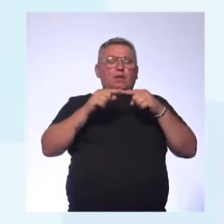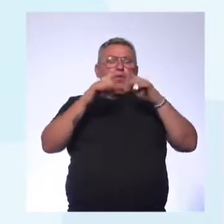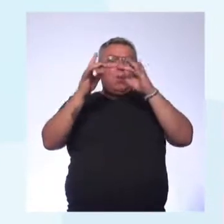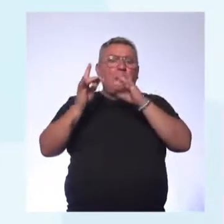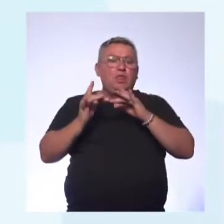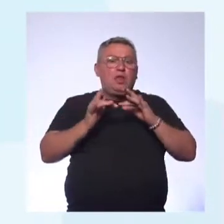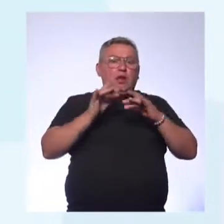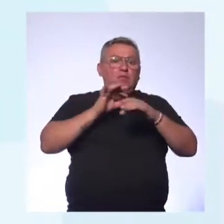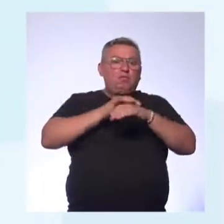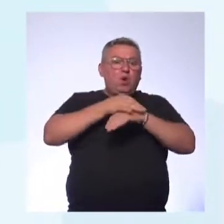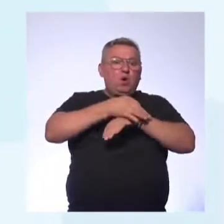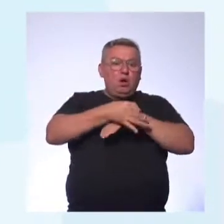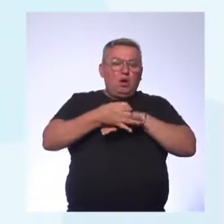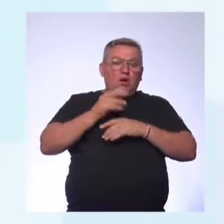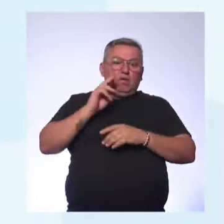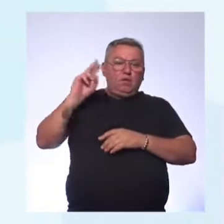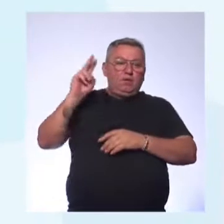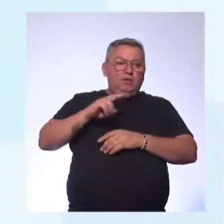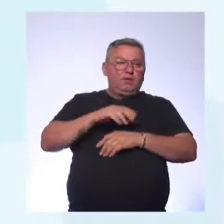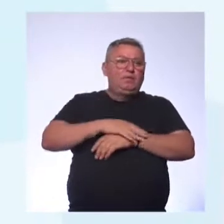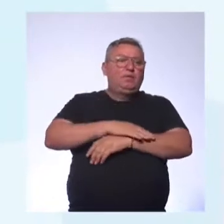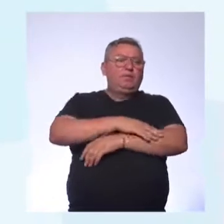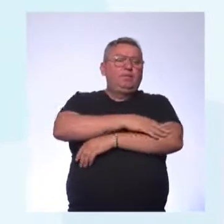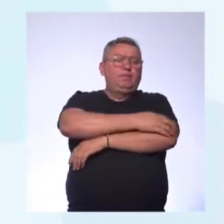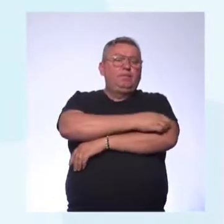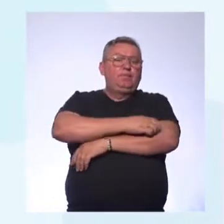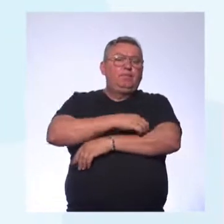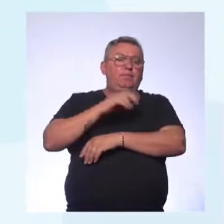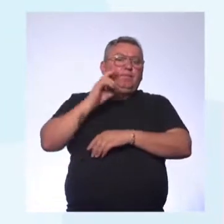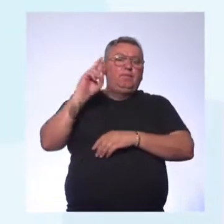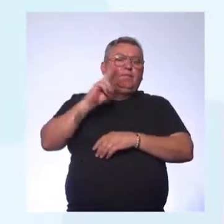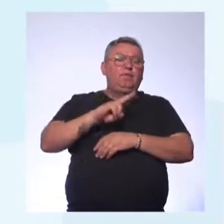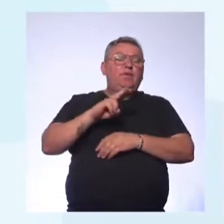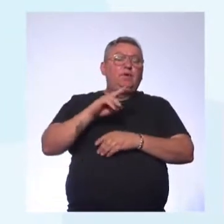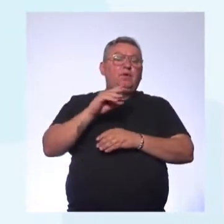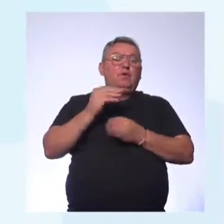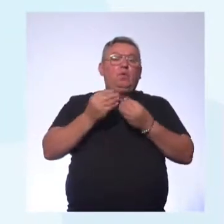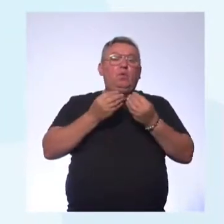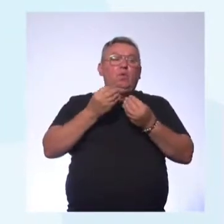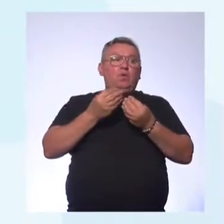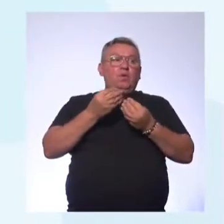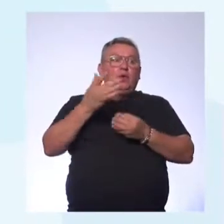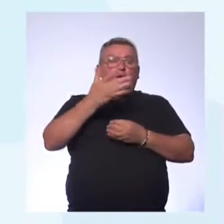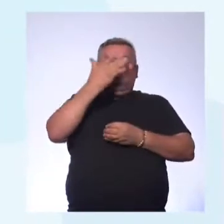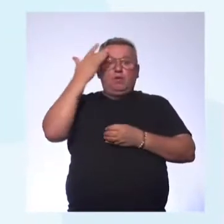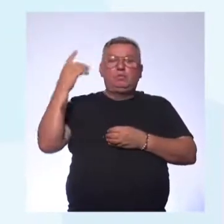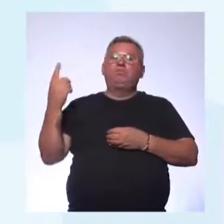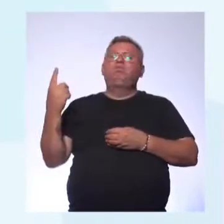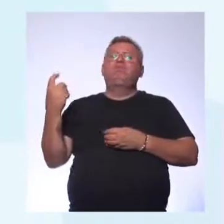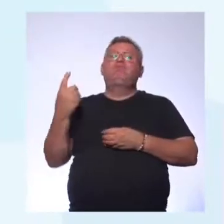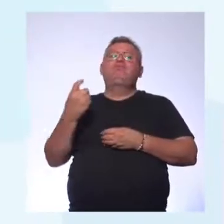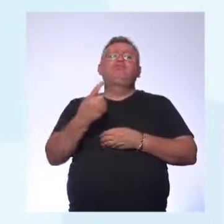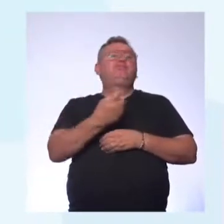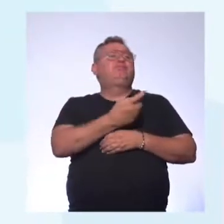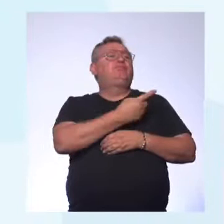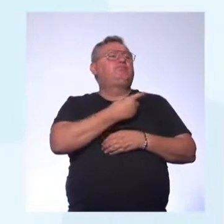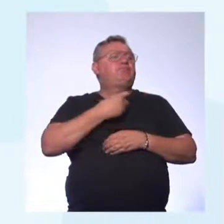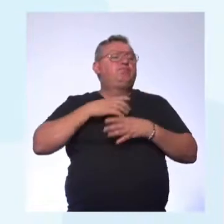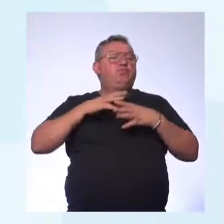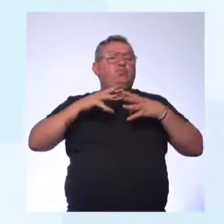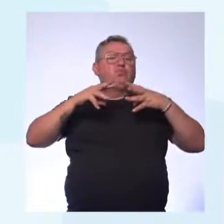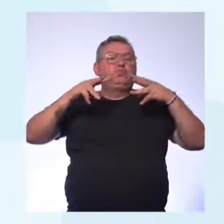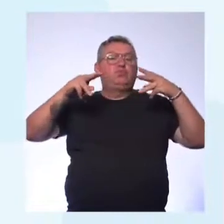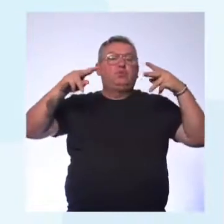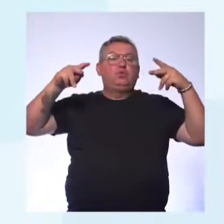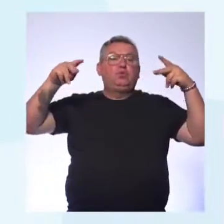das moléculas vamos ver né Então observa aí né quando a pessoa passa um perfume rapidamente ele